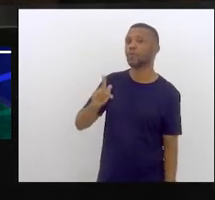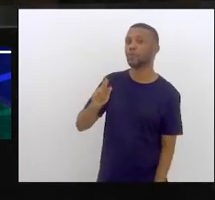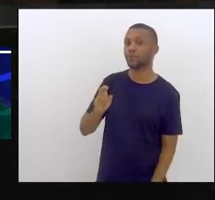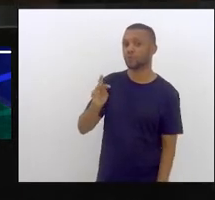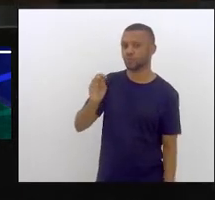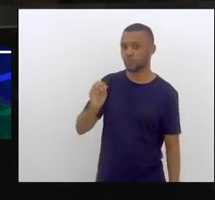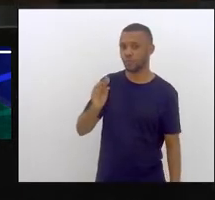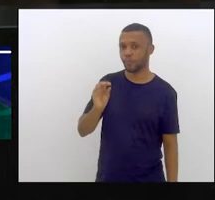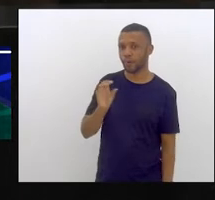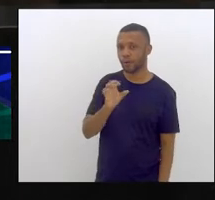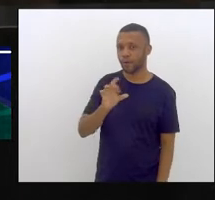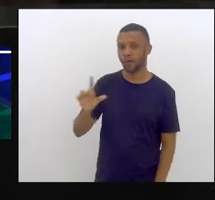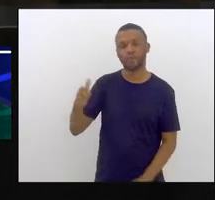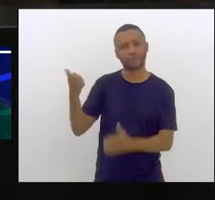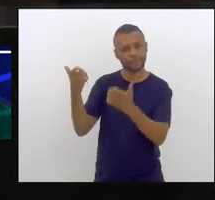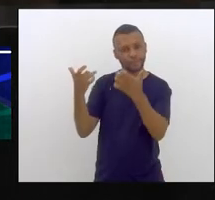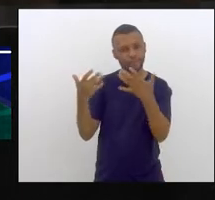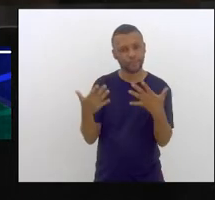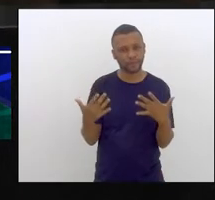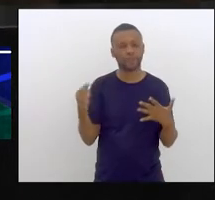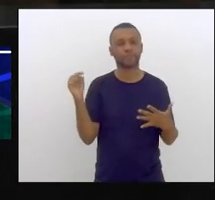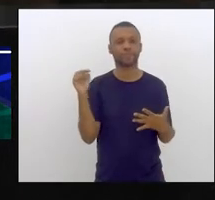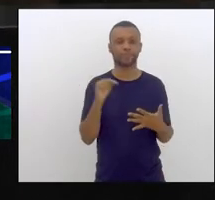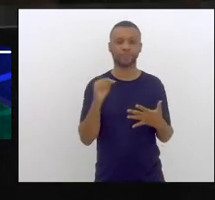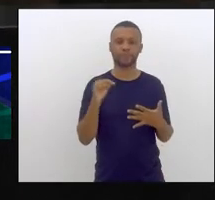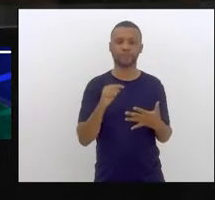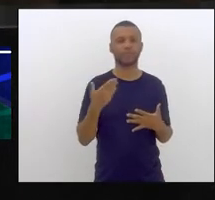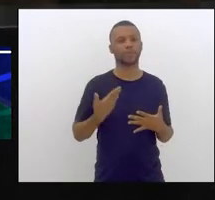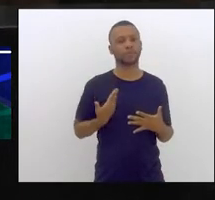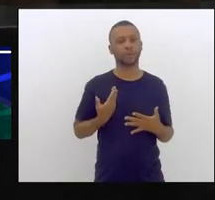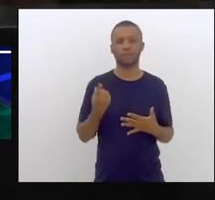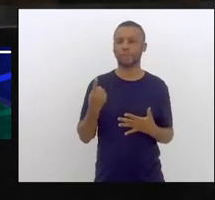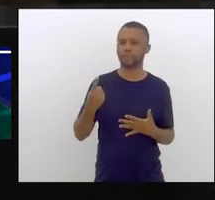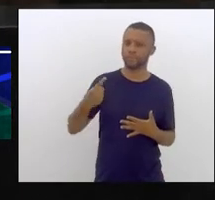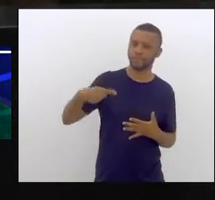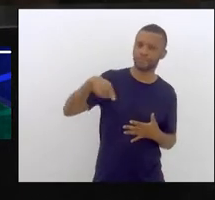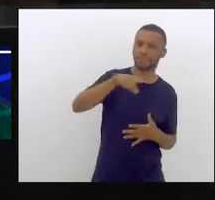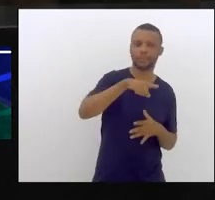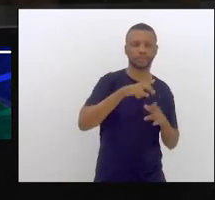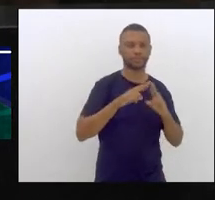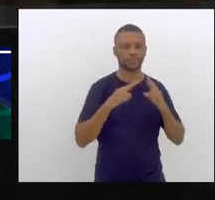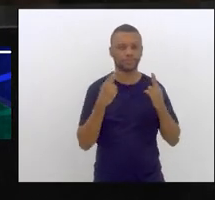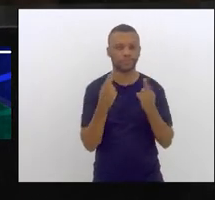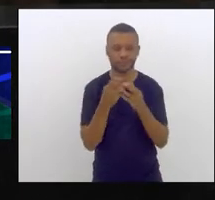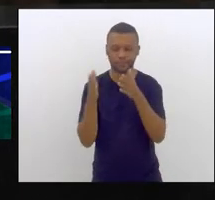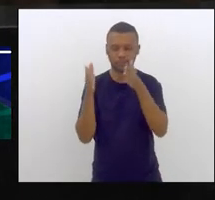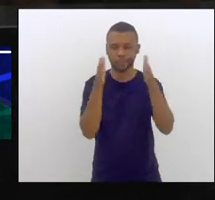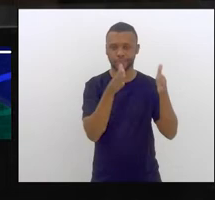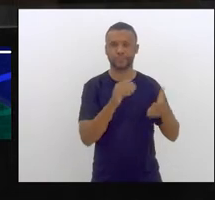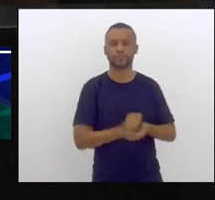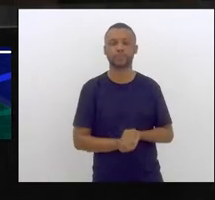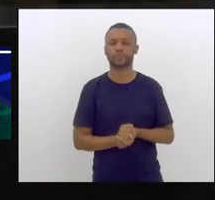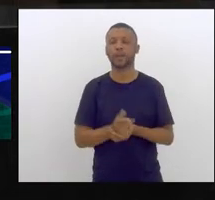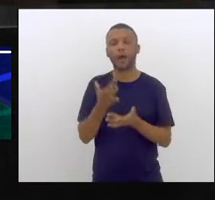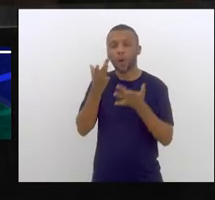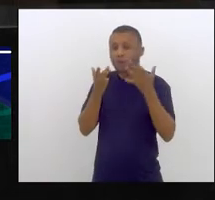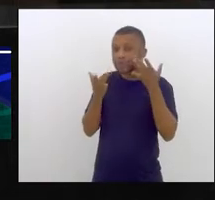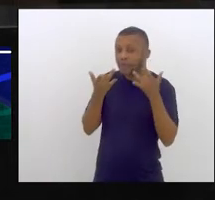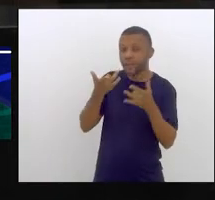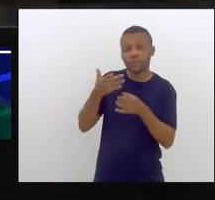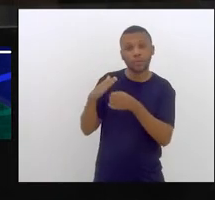foi aqui falado pelos colegas nessa sessão. Por outro lado, o Teatro das